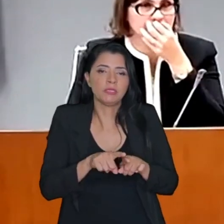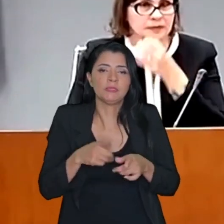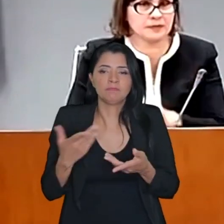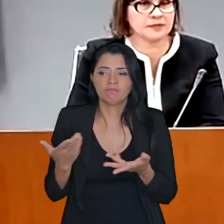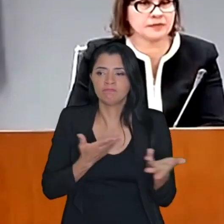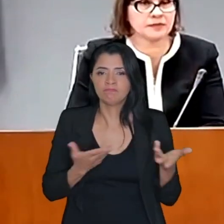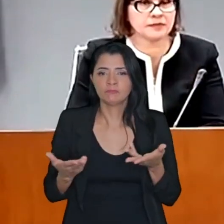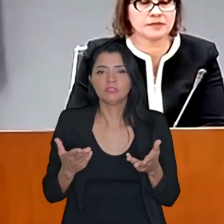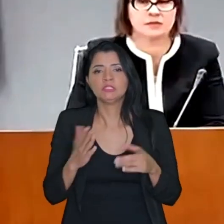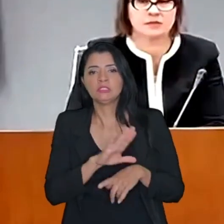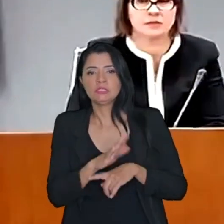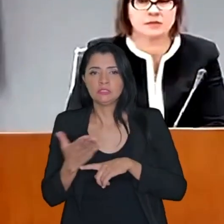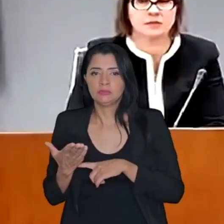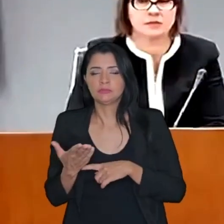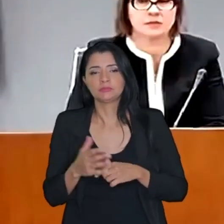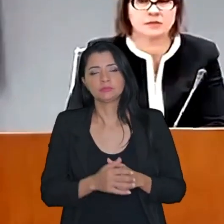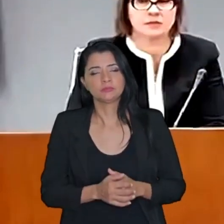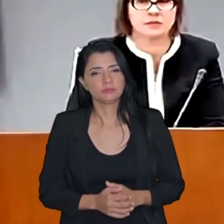organismo internacional.